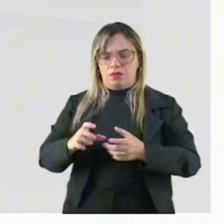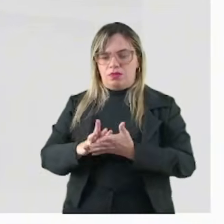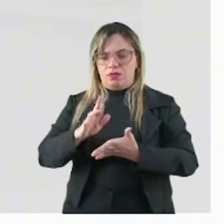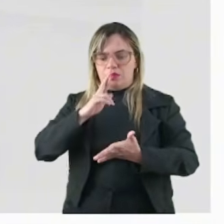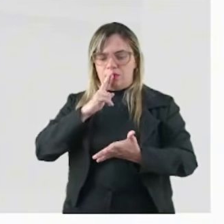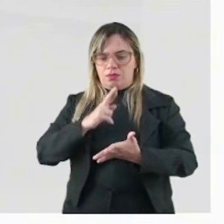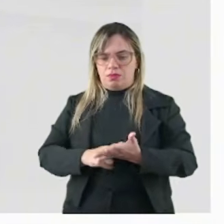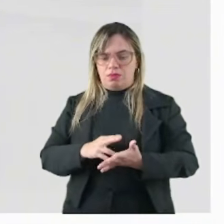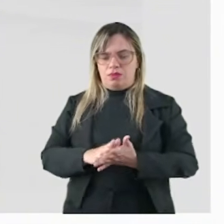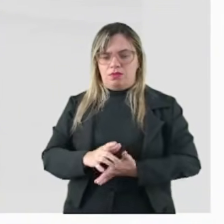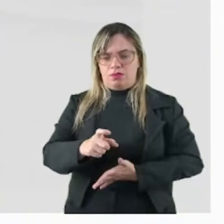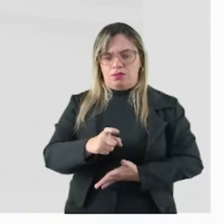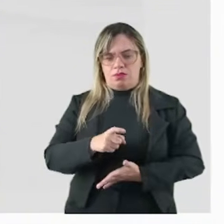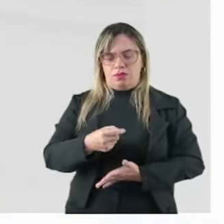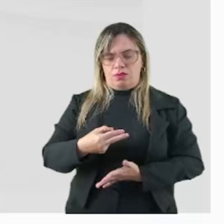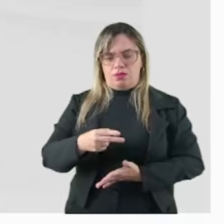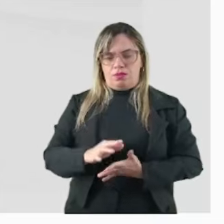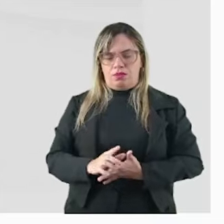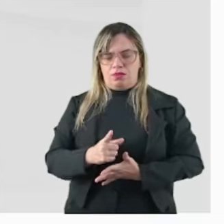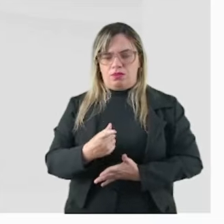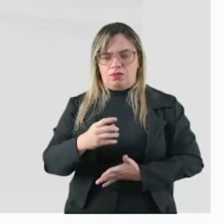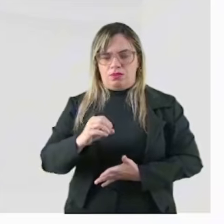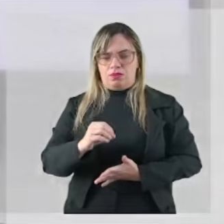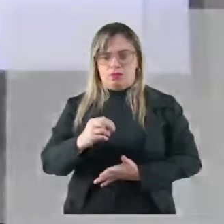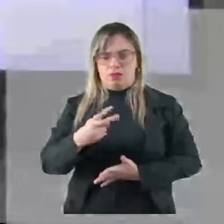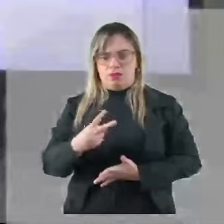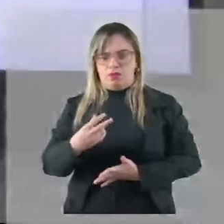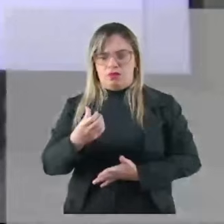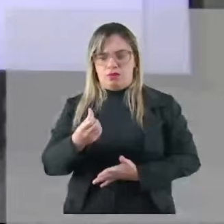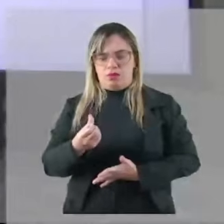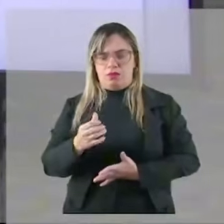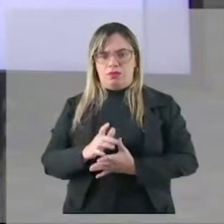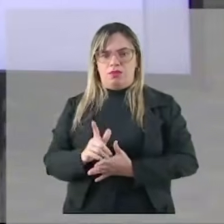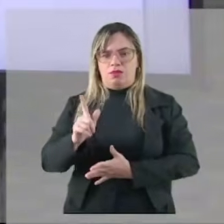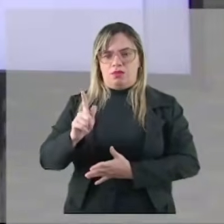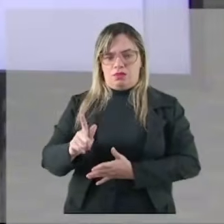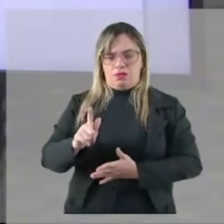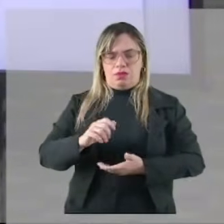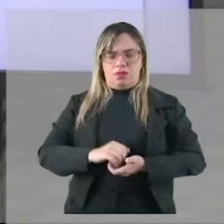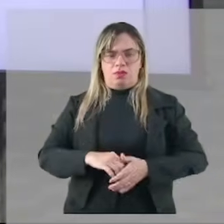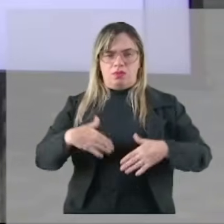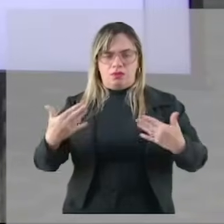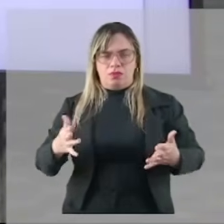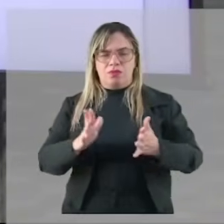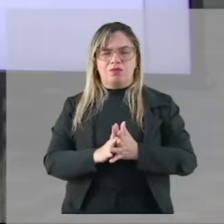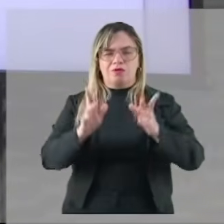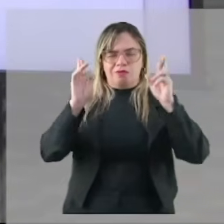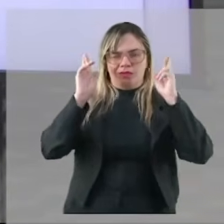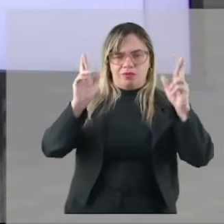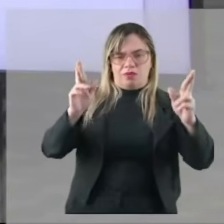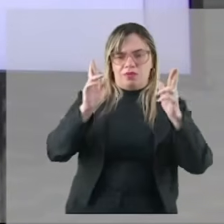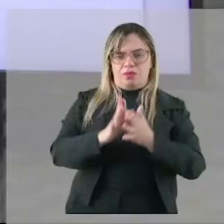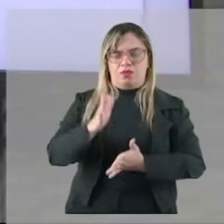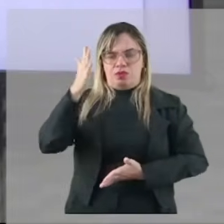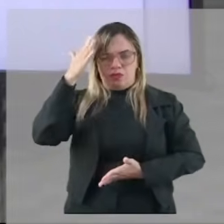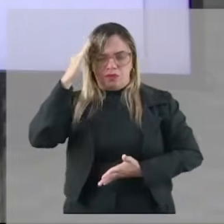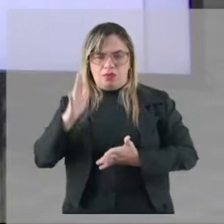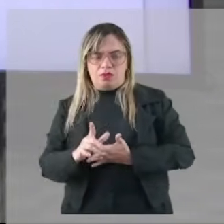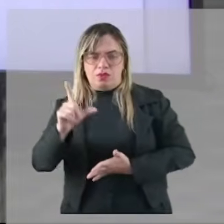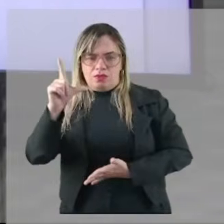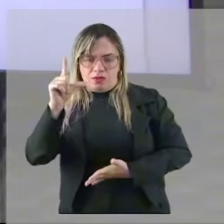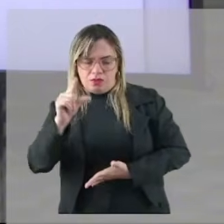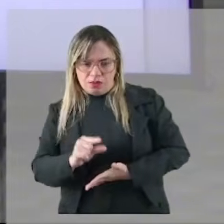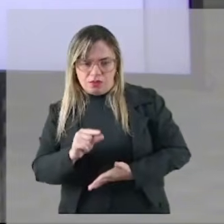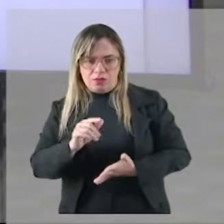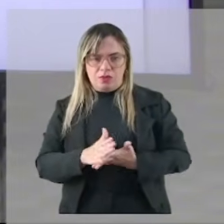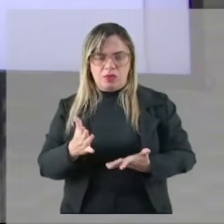1026 gramas. Ok? Então, eu espero que tu tenha entendido. Falamos um pouquinho de